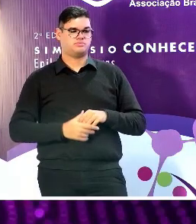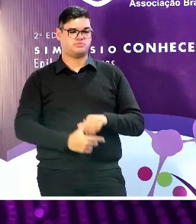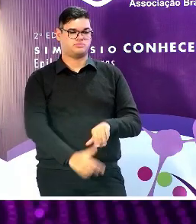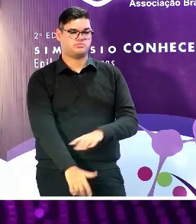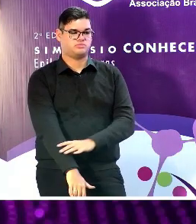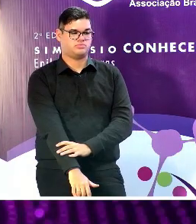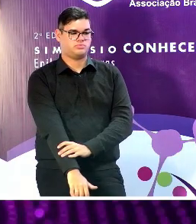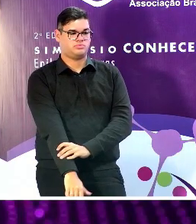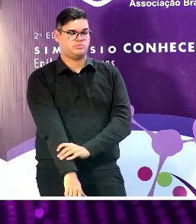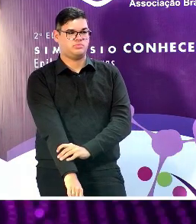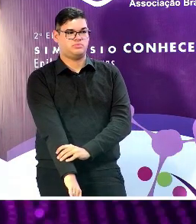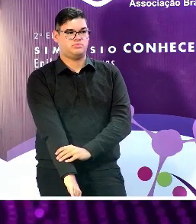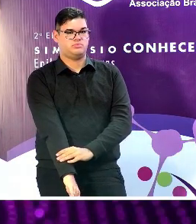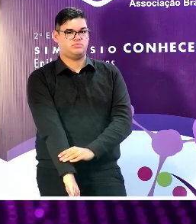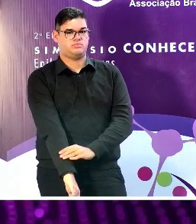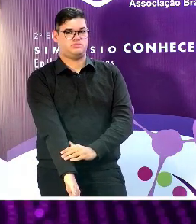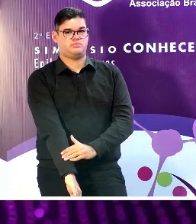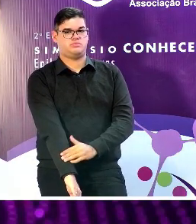meu Deus!